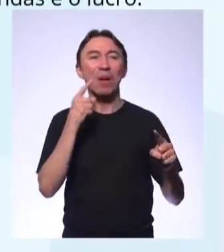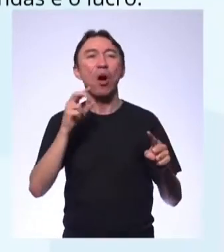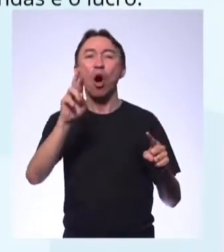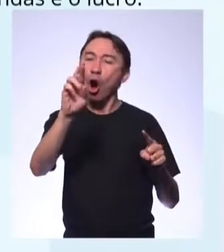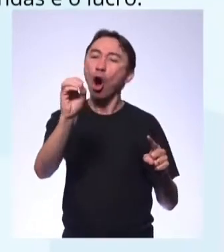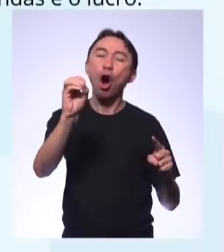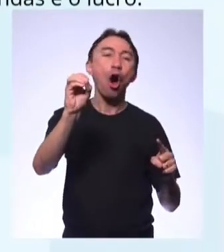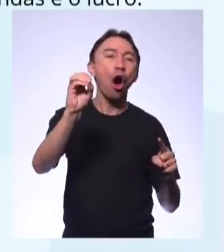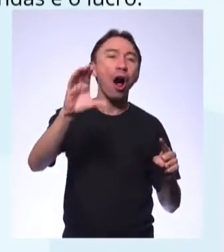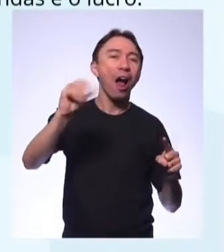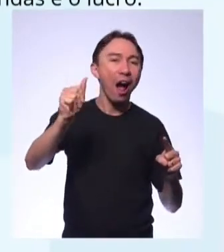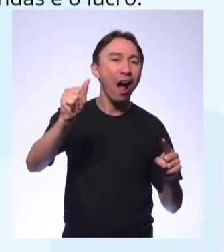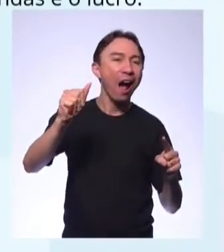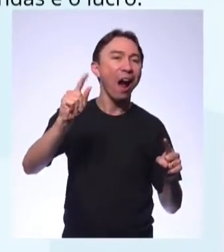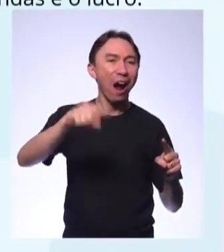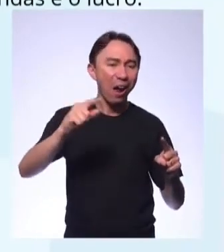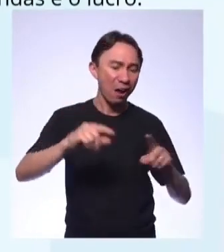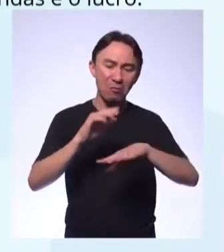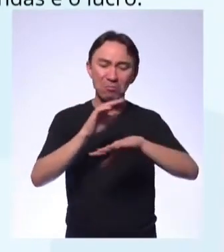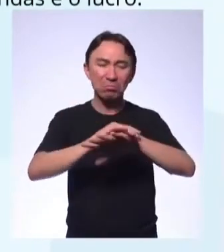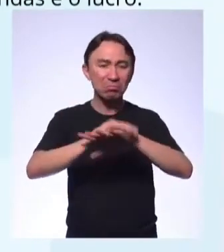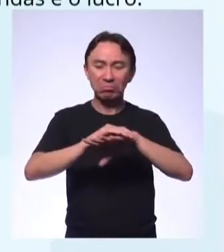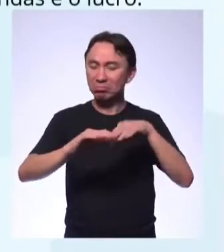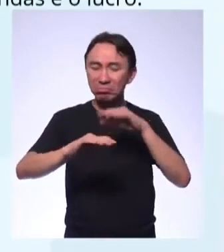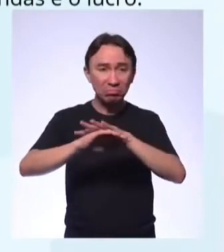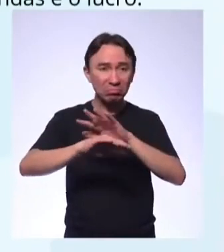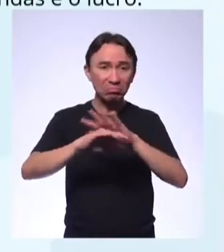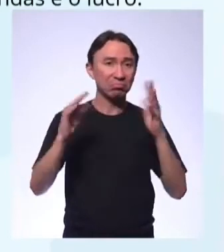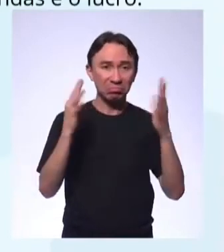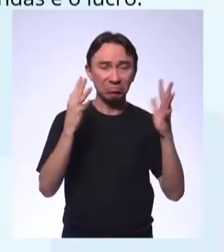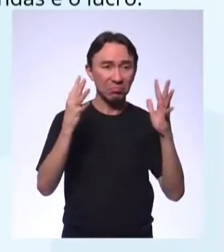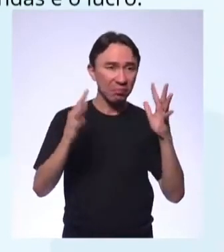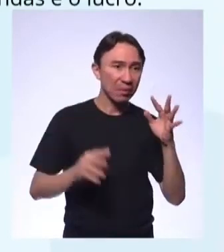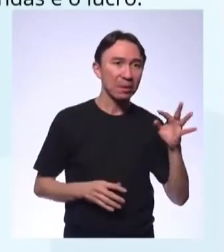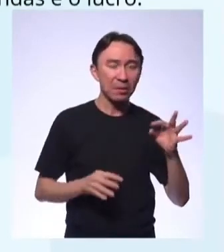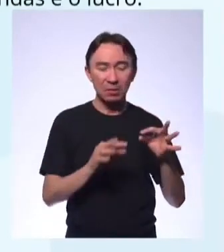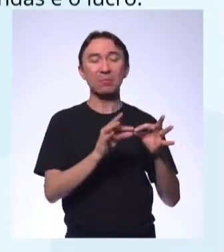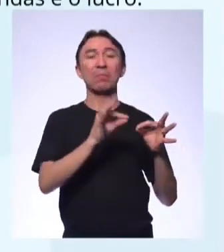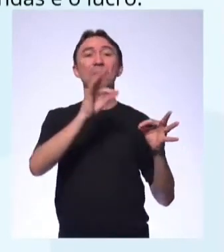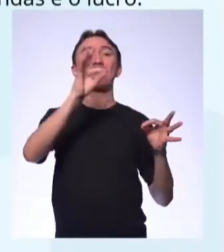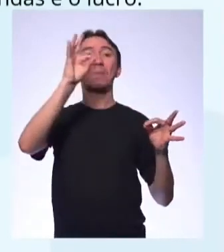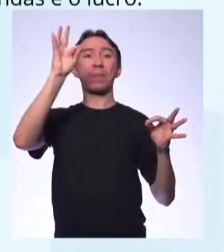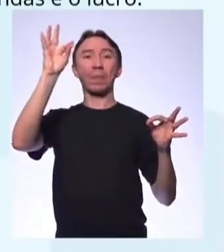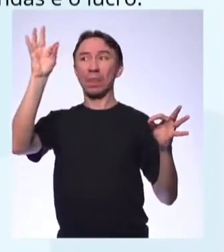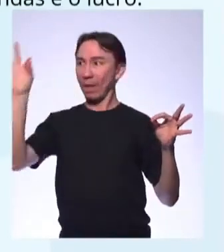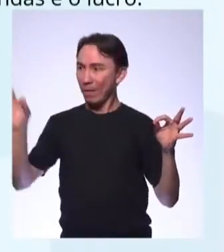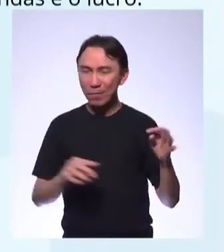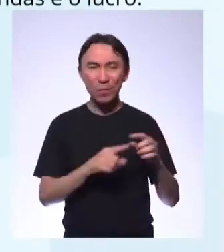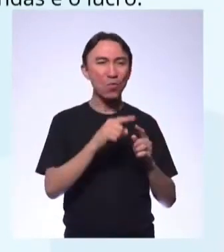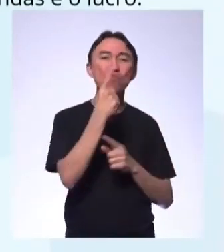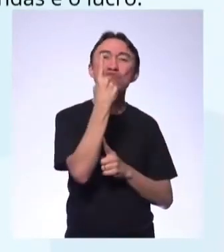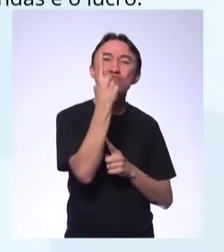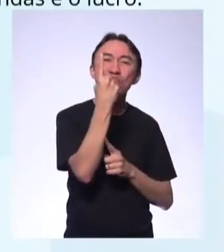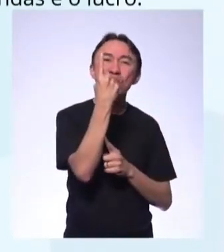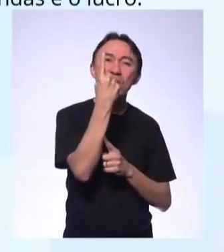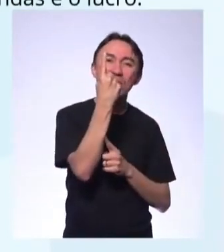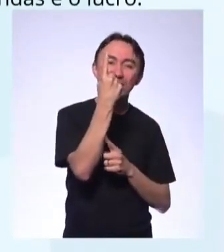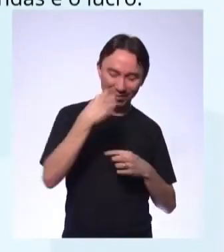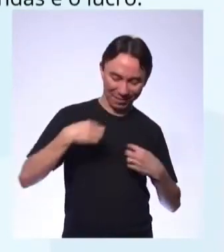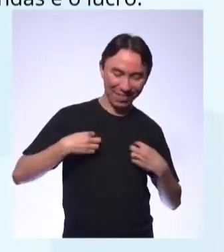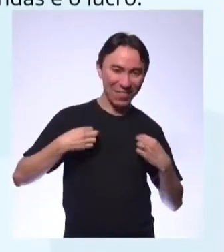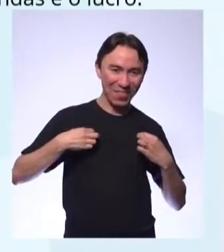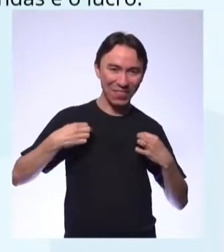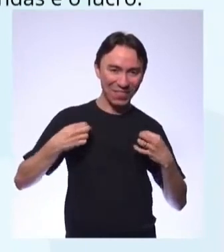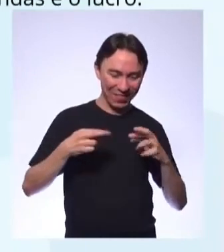E aí é um trabalho manual. Uma fiandeira produz um fio por vez, né,